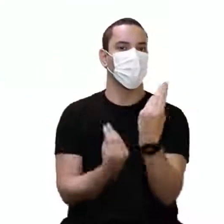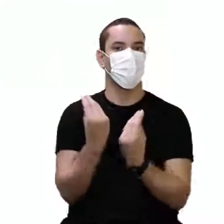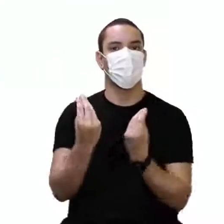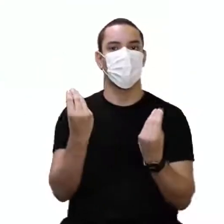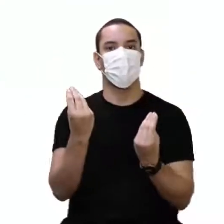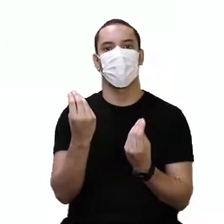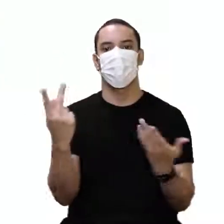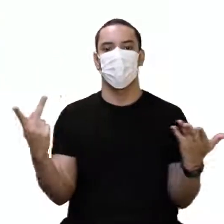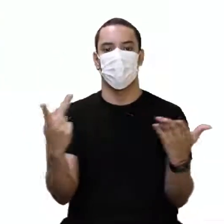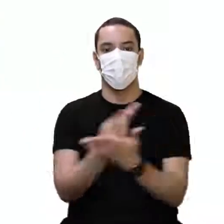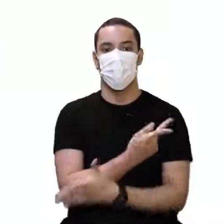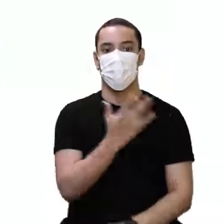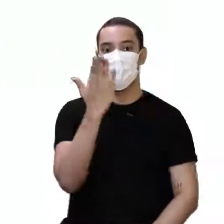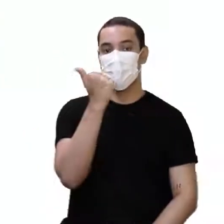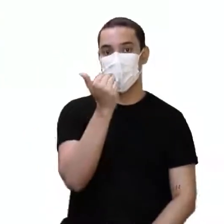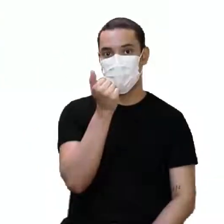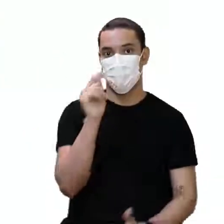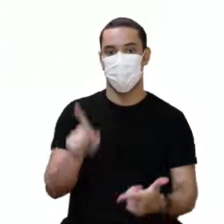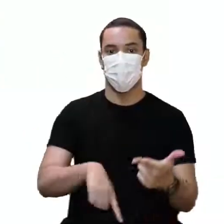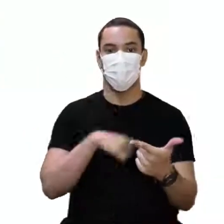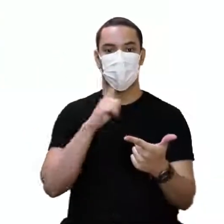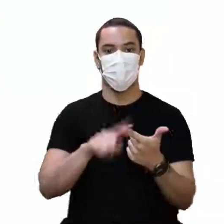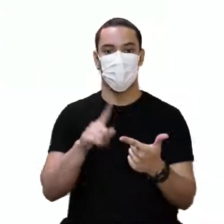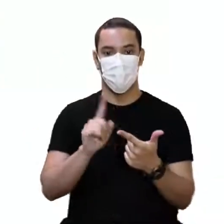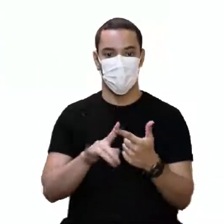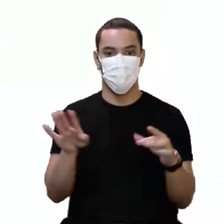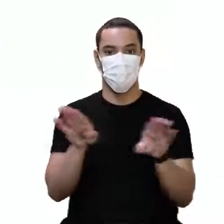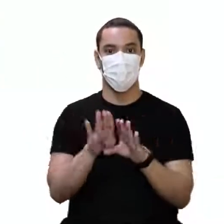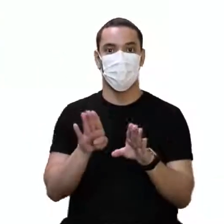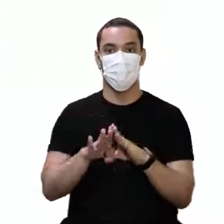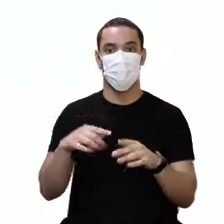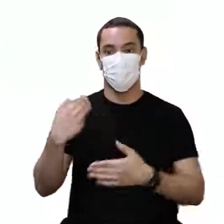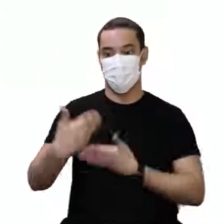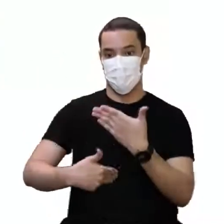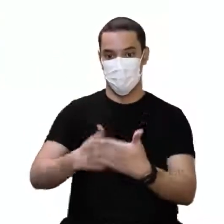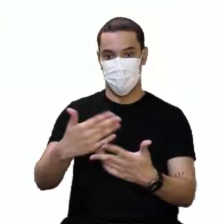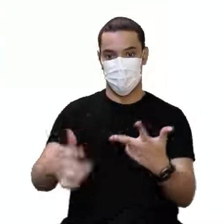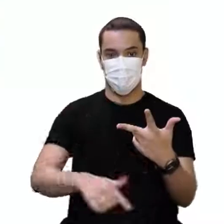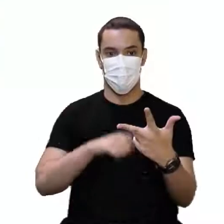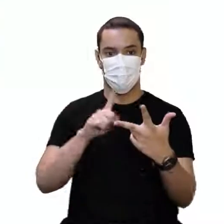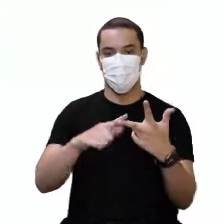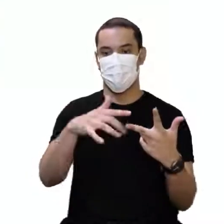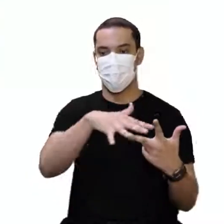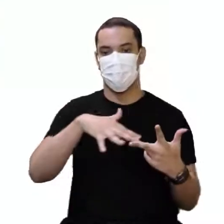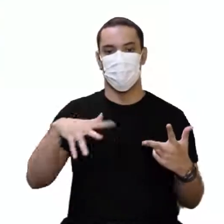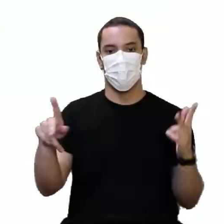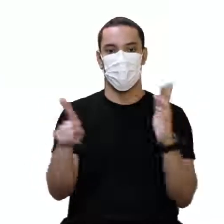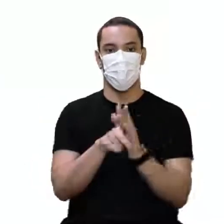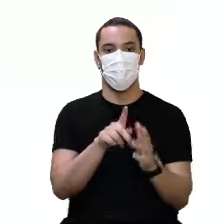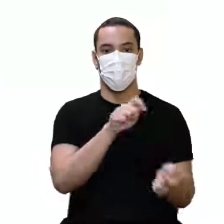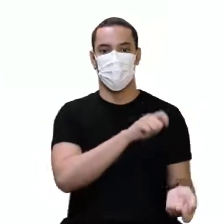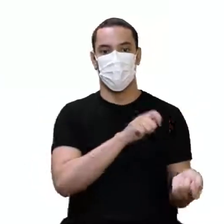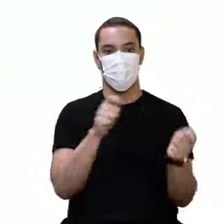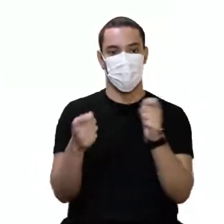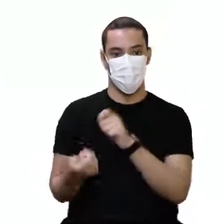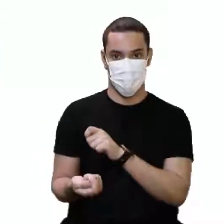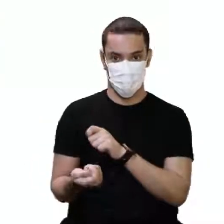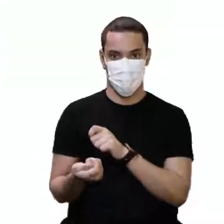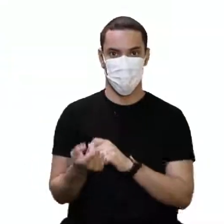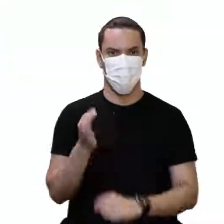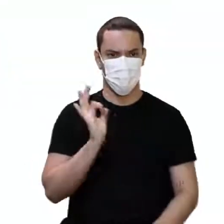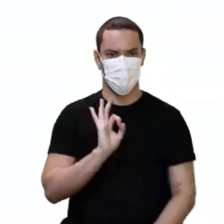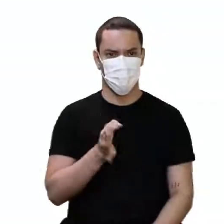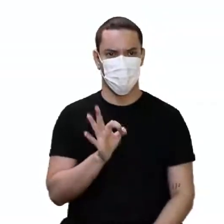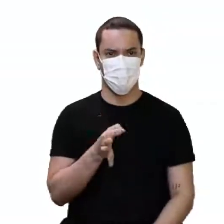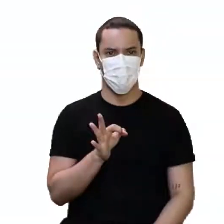de alimentação, reprodução e o ambiente relacionado ao processo de adaptação.